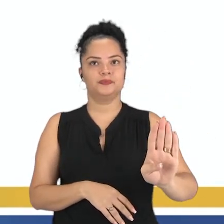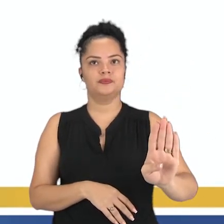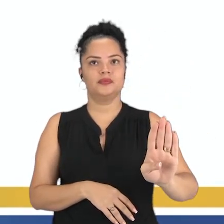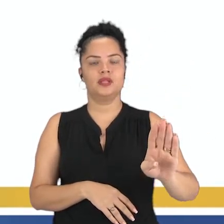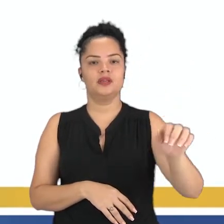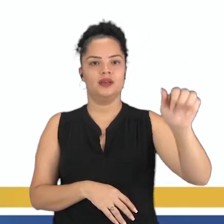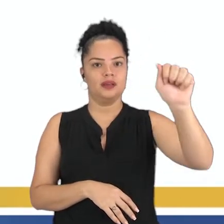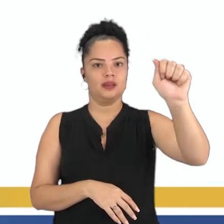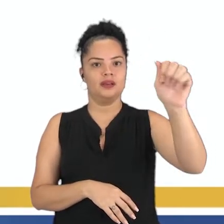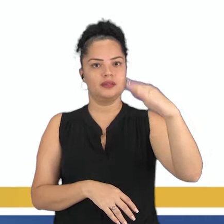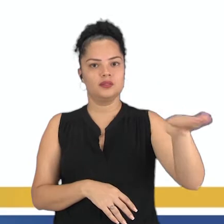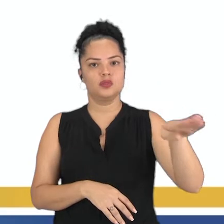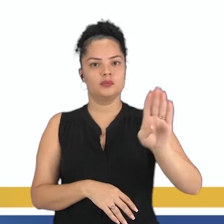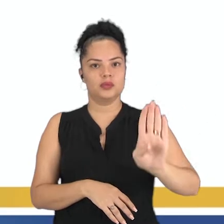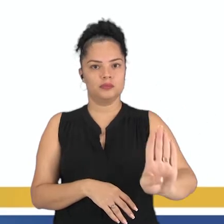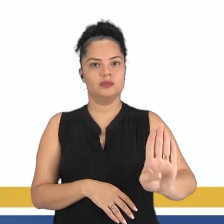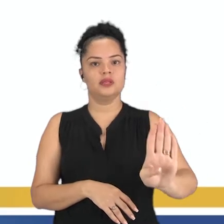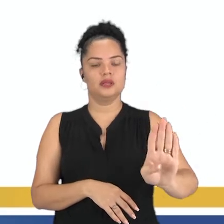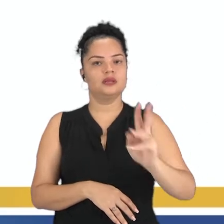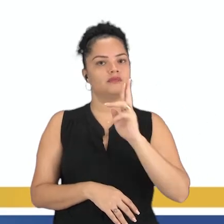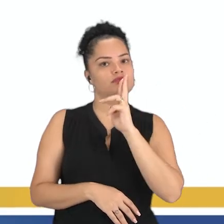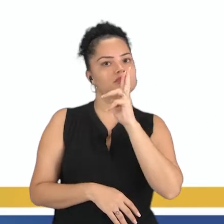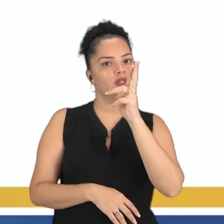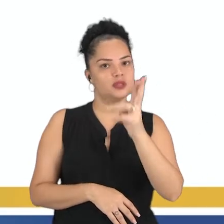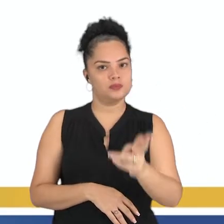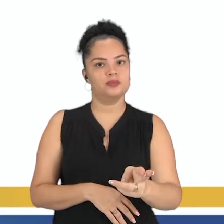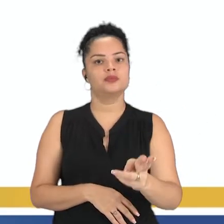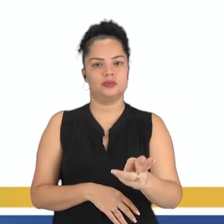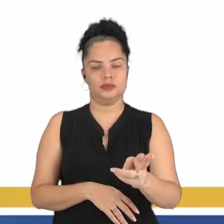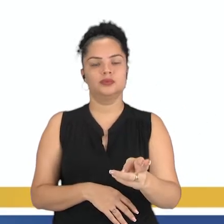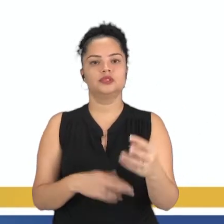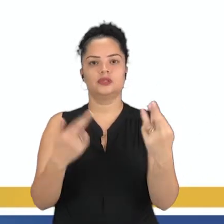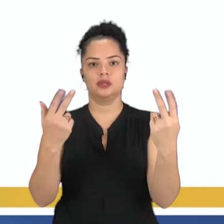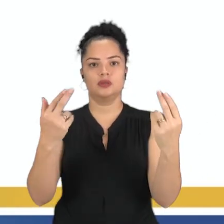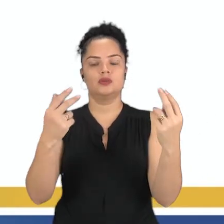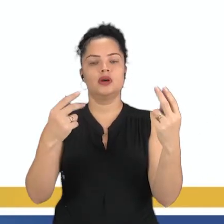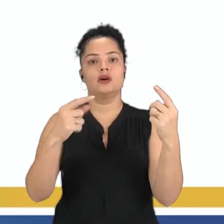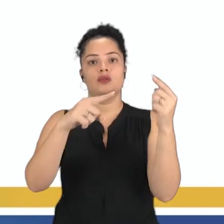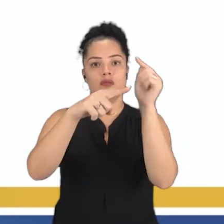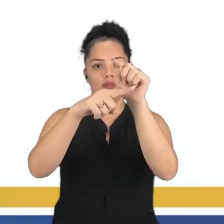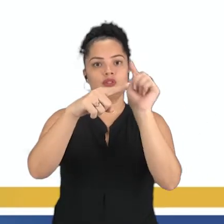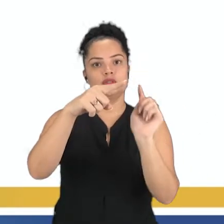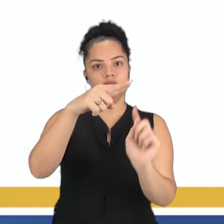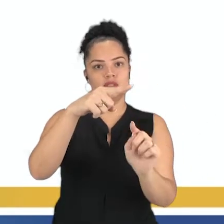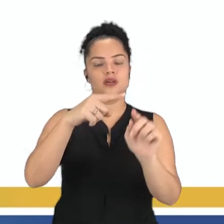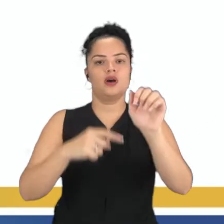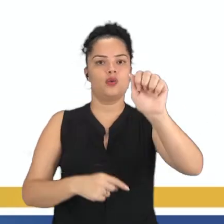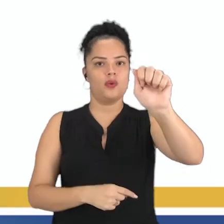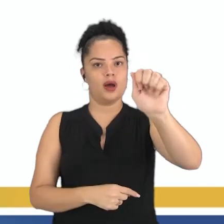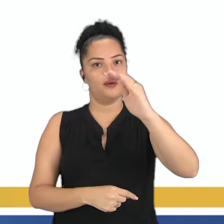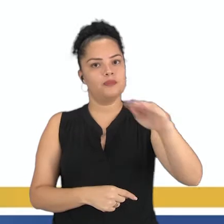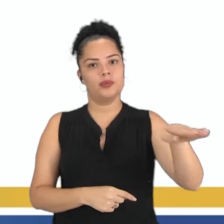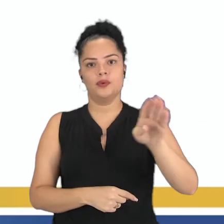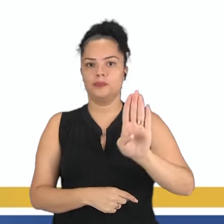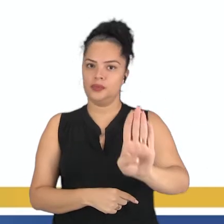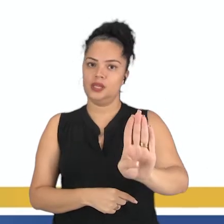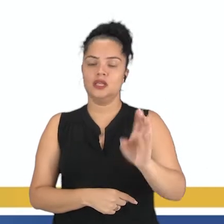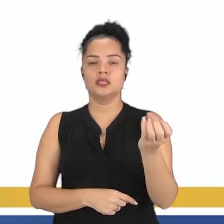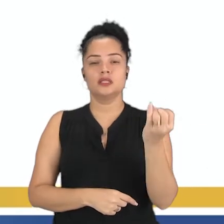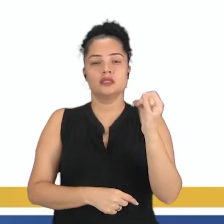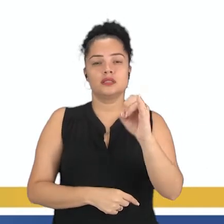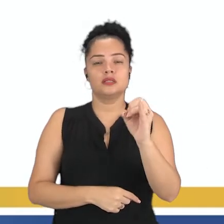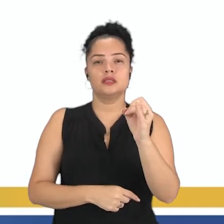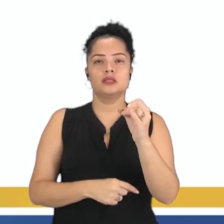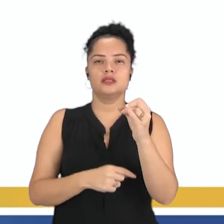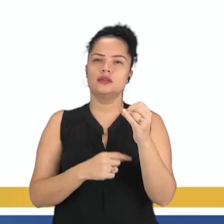sobre B, né, o valor dessa fração é dado pela divisão de A por B, ok? Agora, se